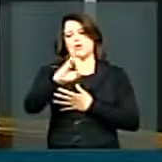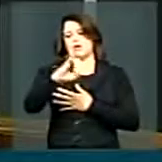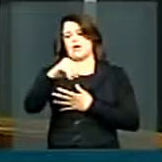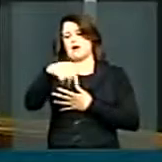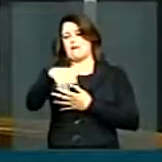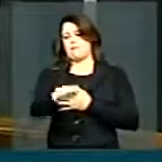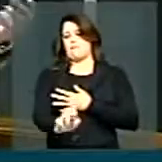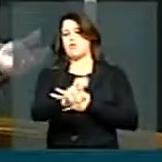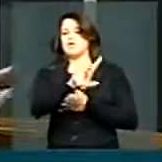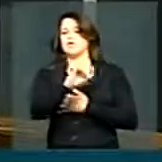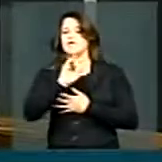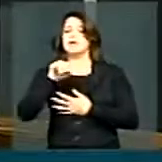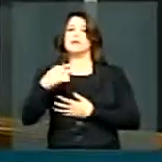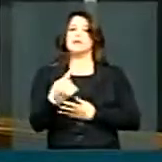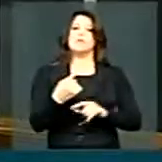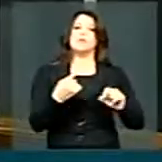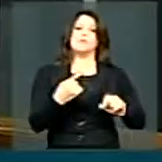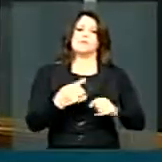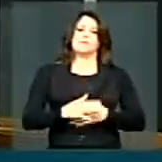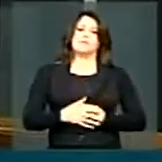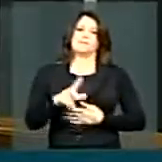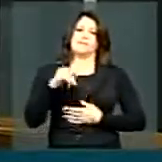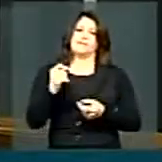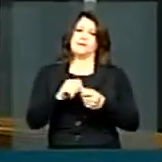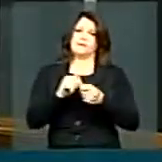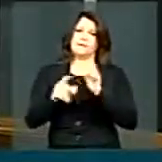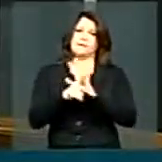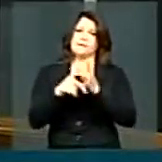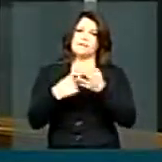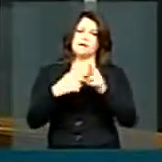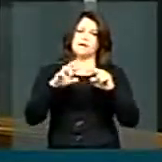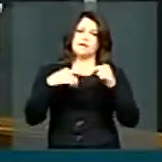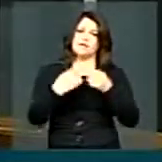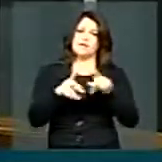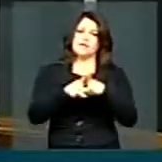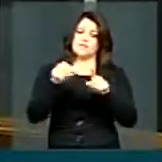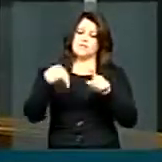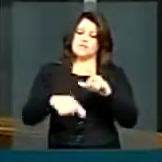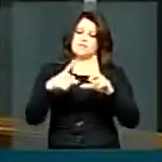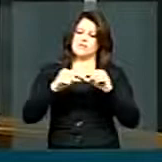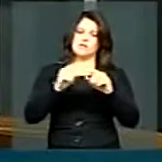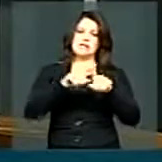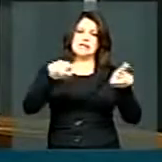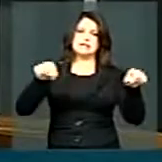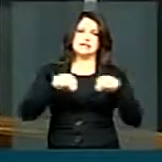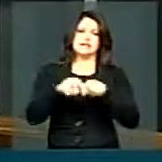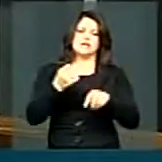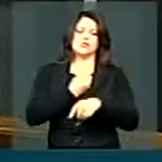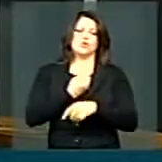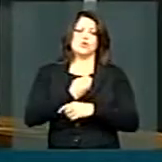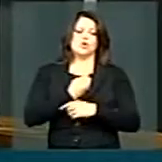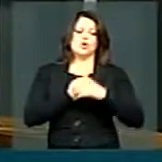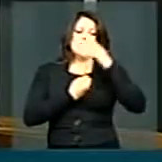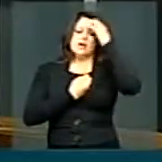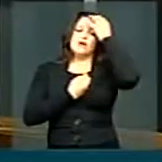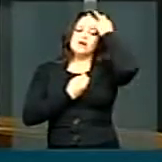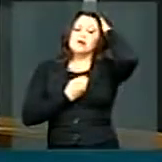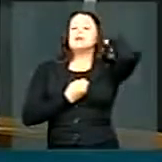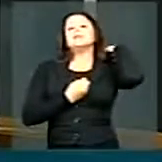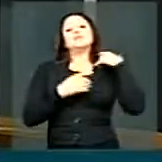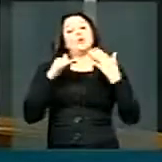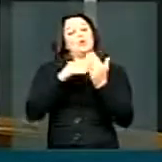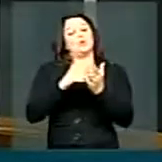e depois faremos uma audiência pública aqui também em Brasília, no plenário da Comissão de Relações Exteriores. Por